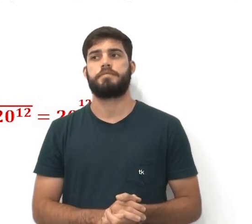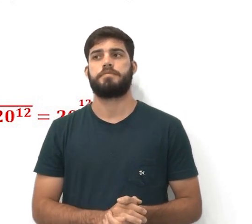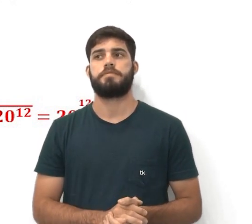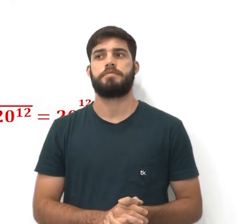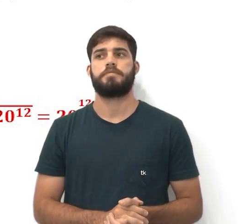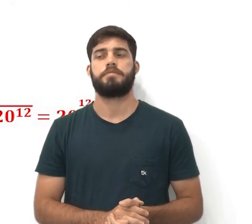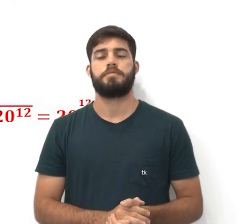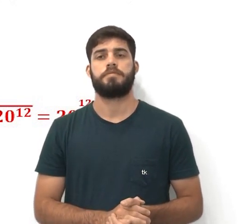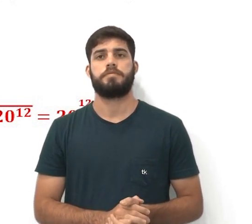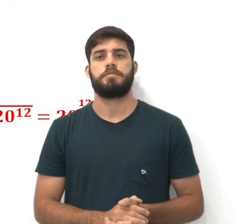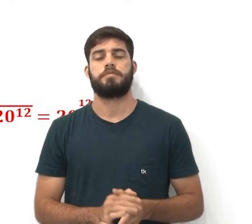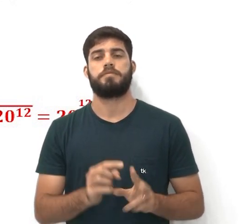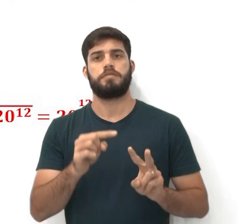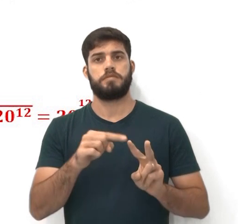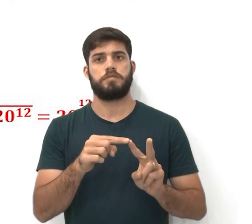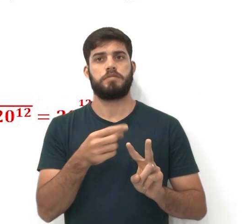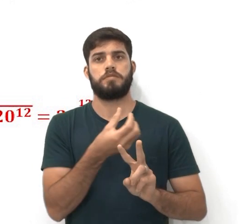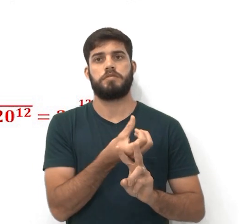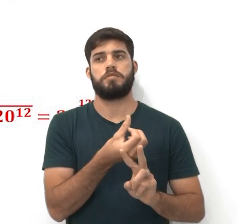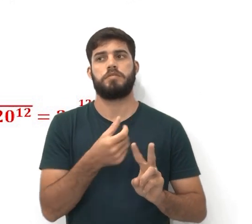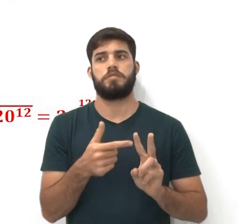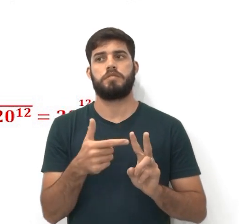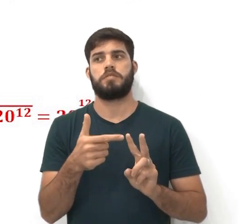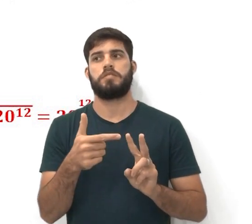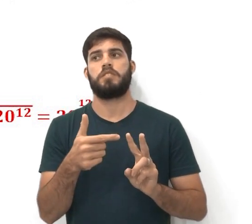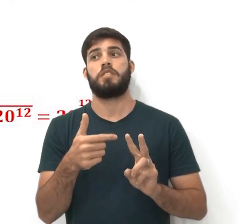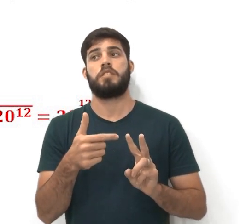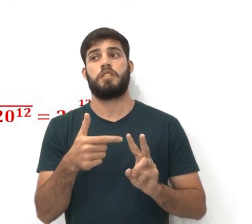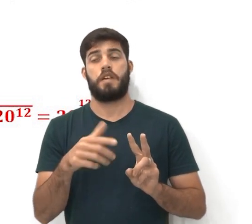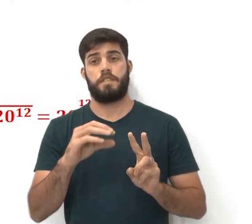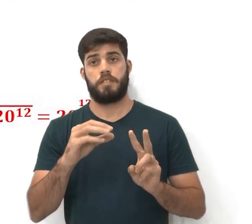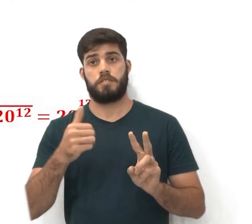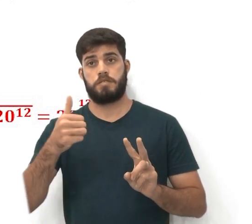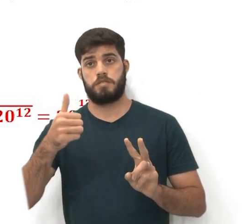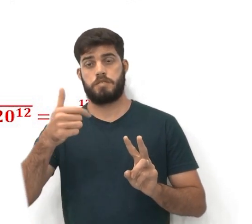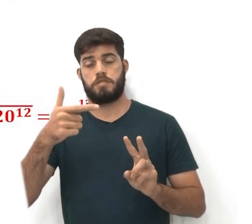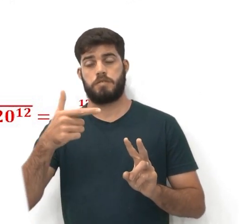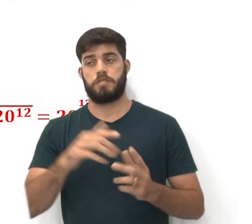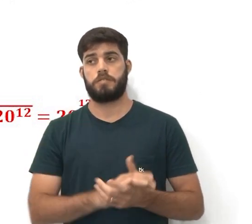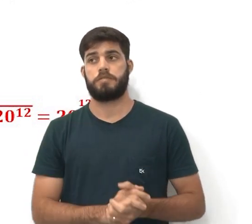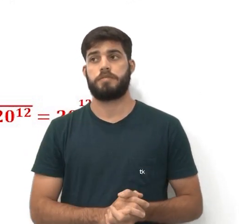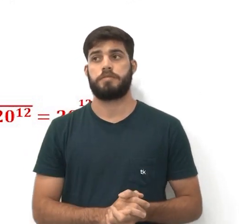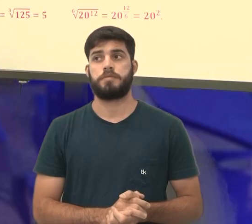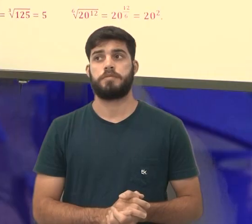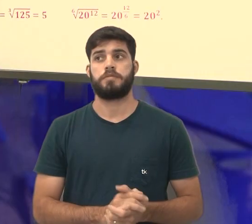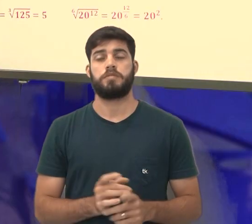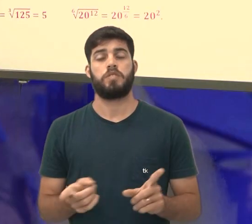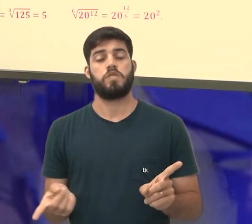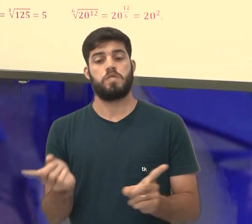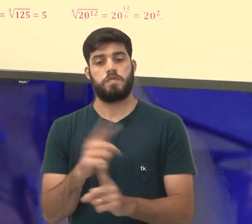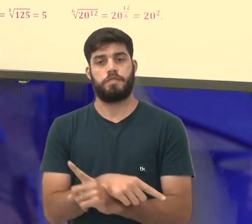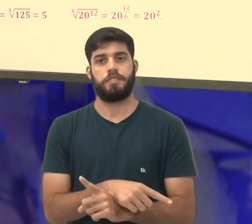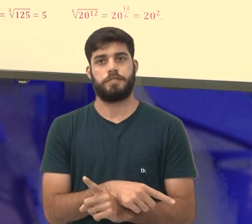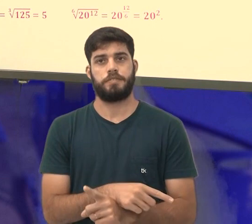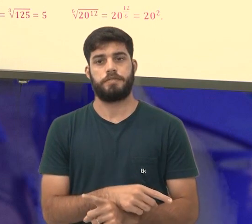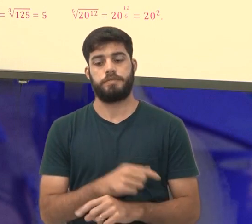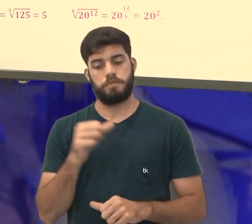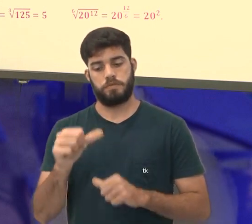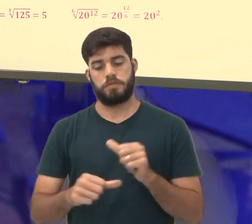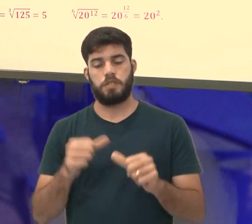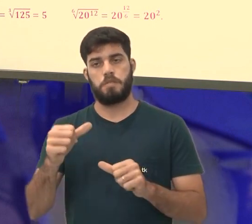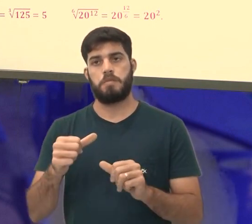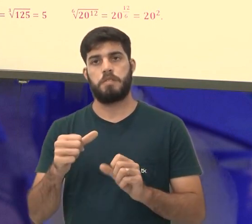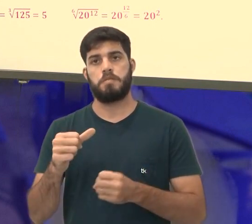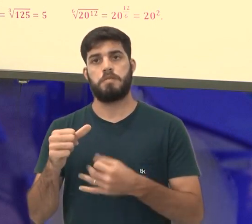raiz sexta de 20 elevado a 12. Fizemos o inverso de Carlos no caso. Transformamos em uma